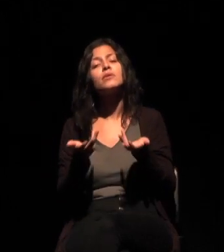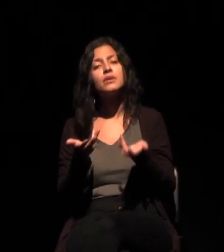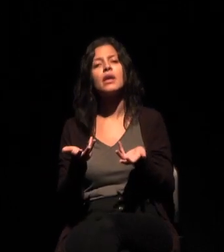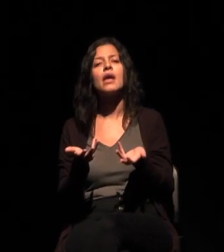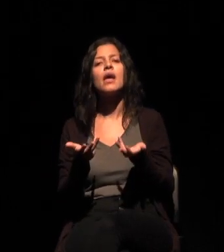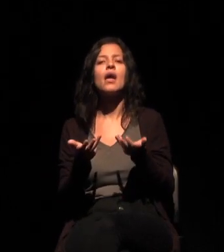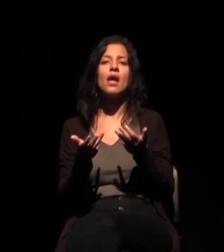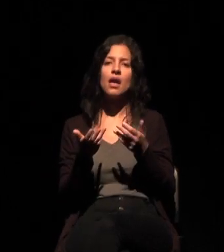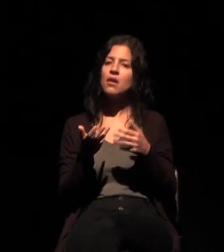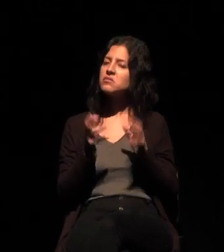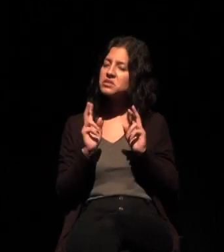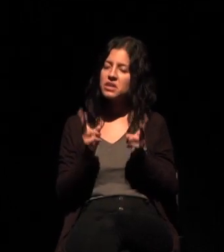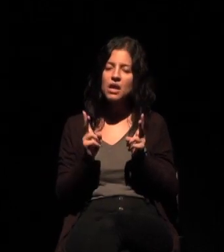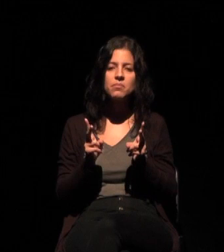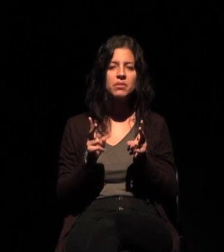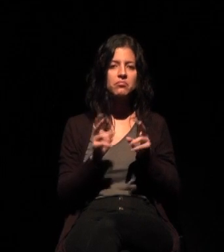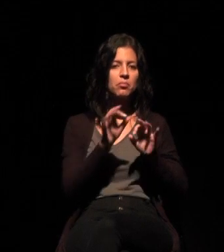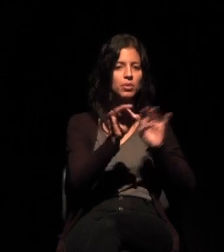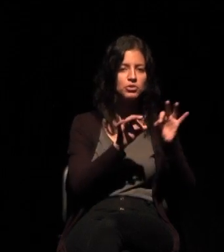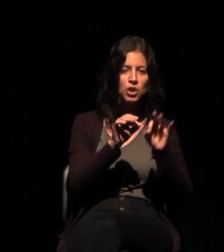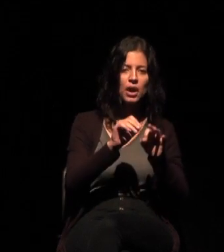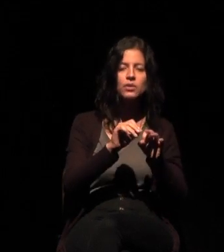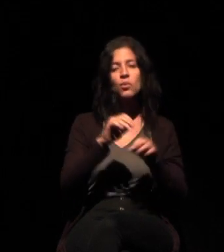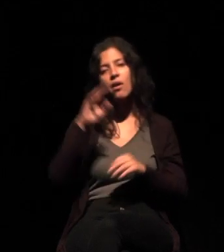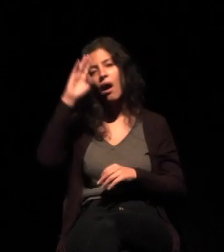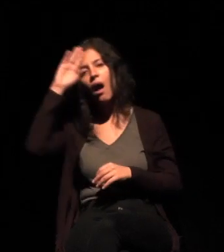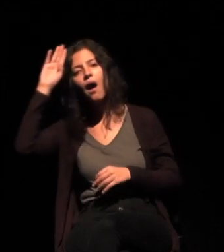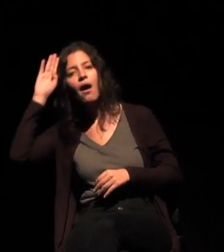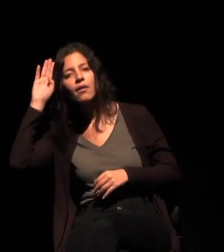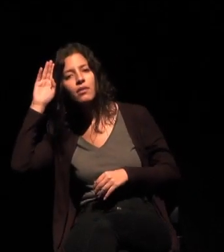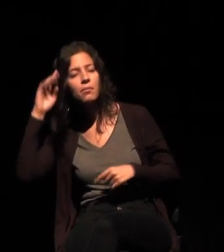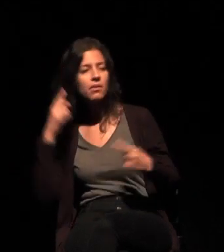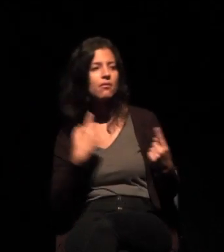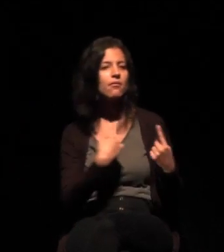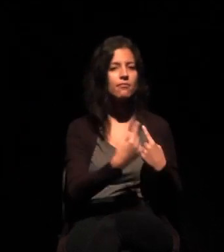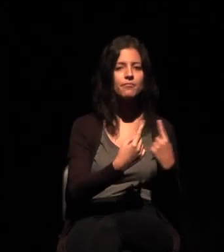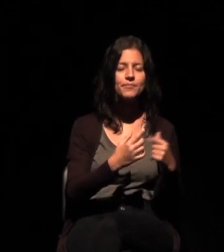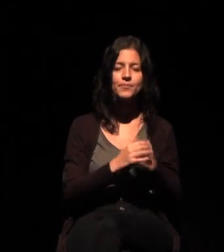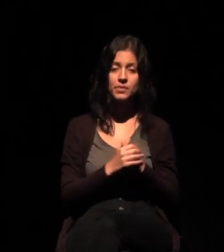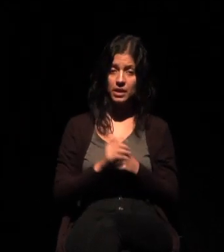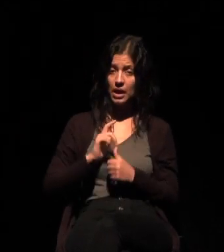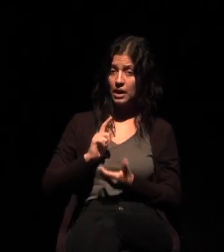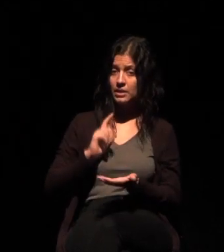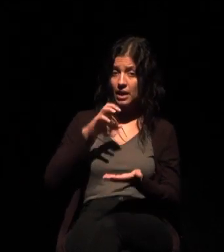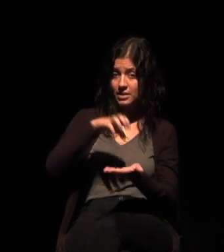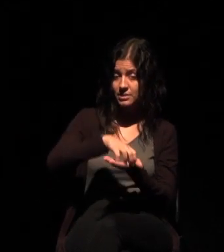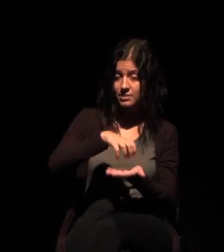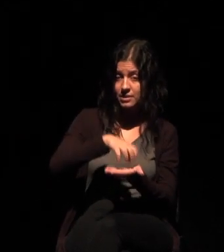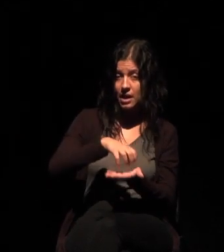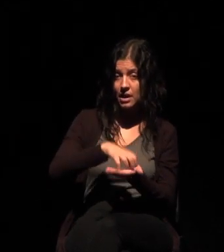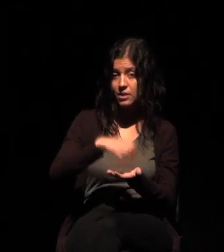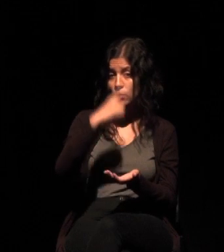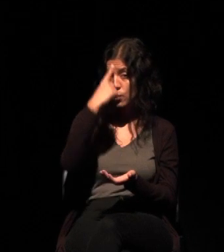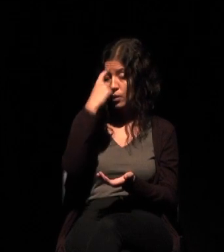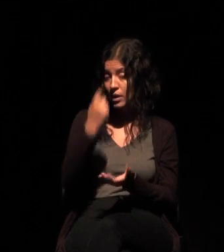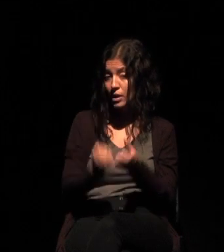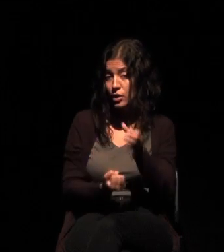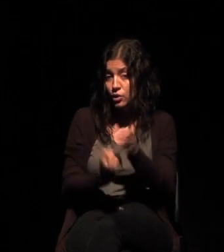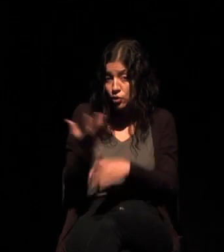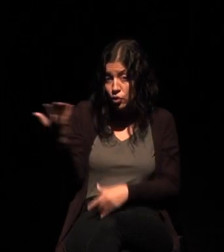academia depois temos uma série de centros de inovação e os centros de inovação são muitas vezes que os gabinetes de